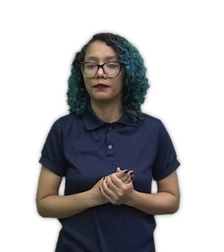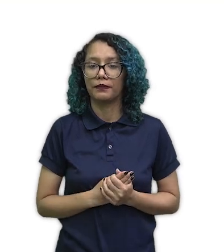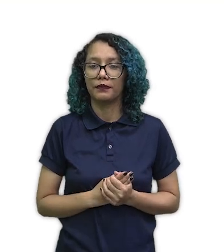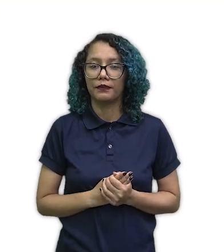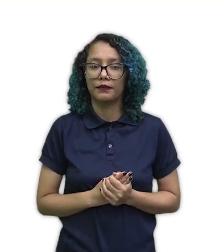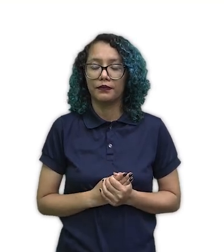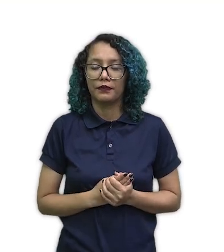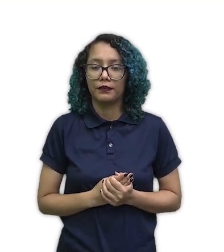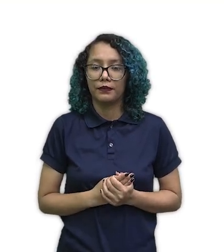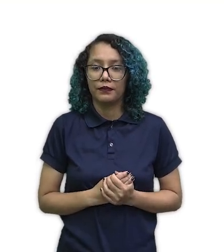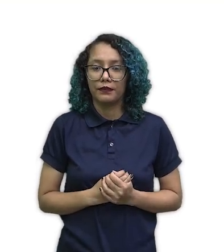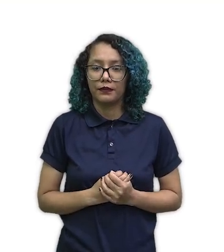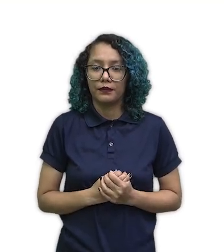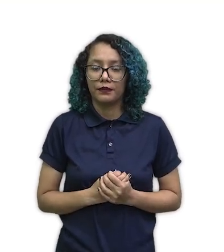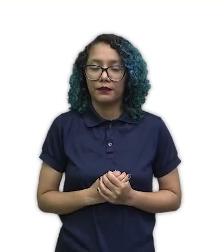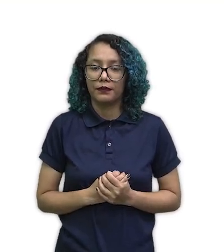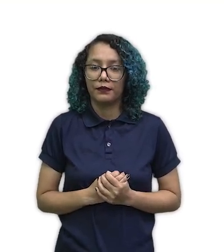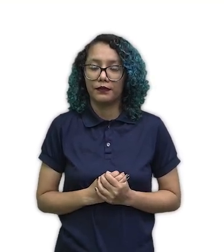ao cubo?